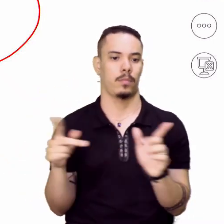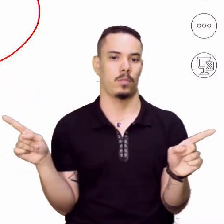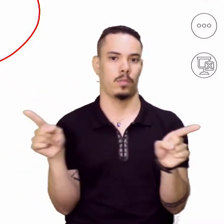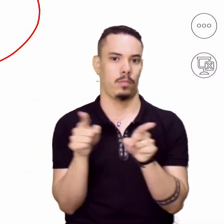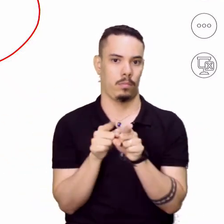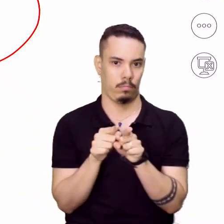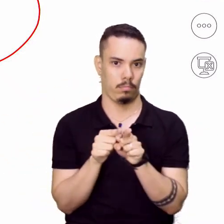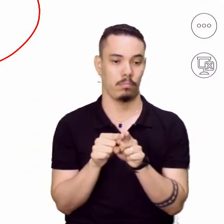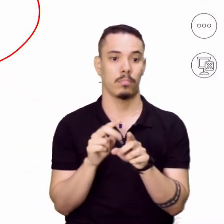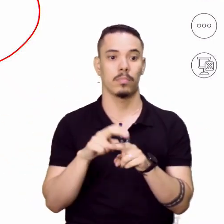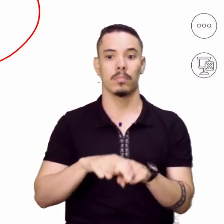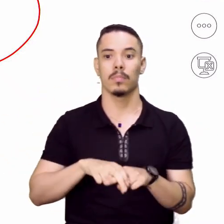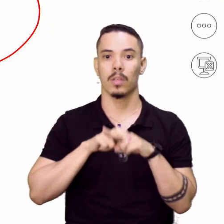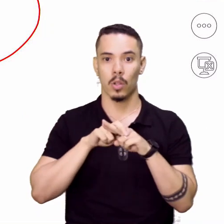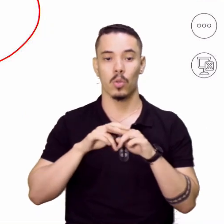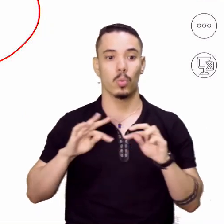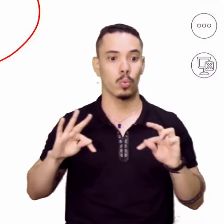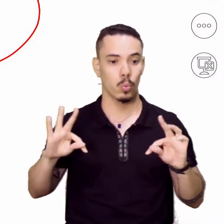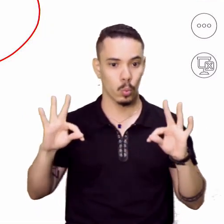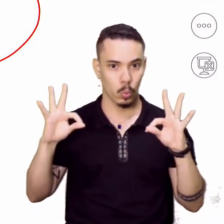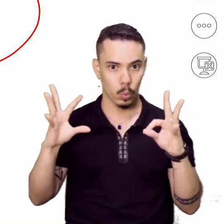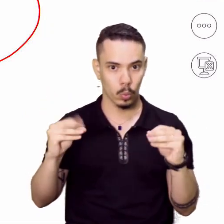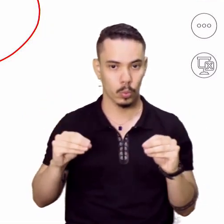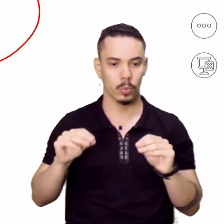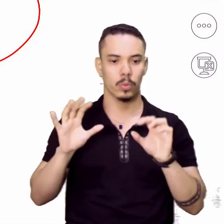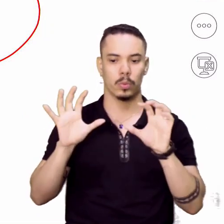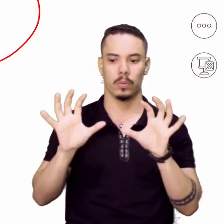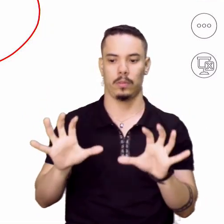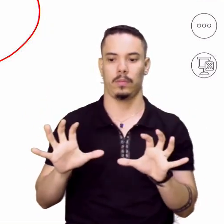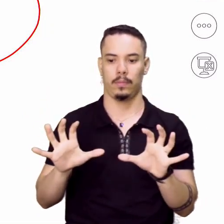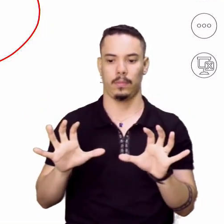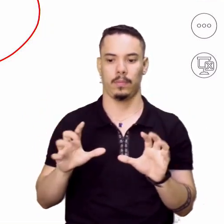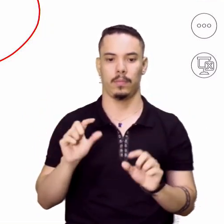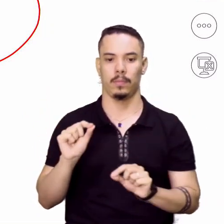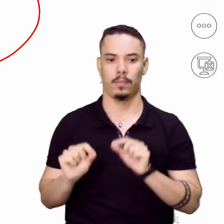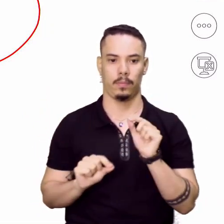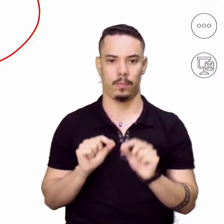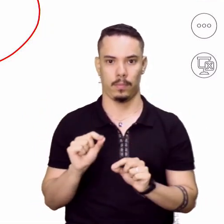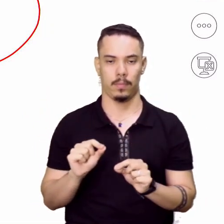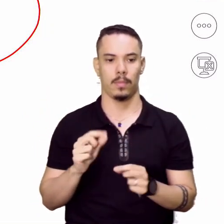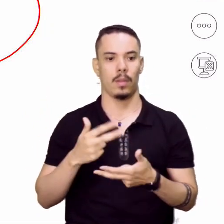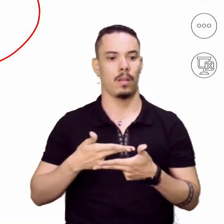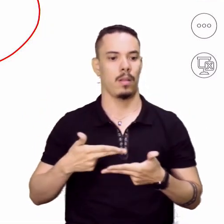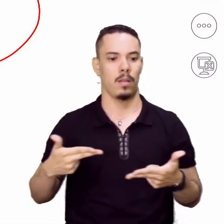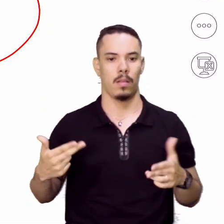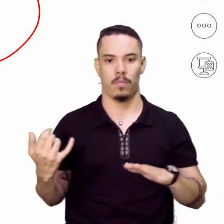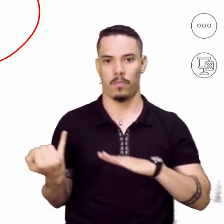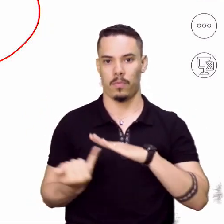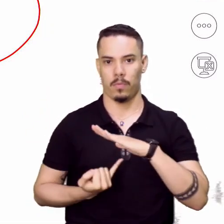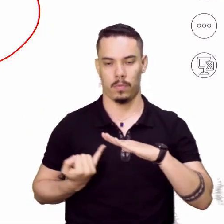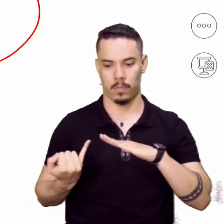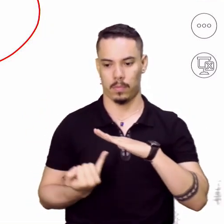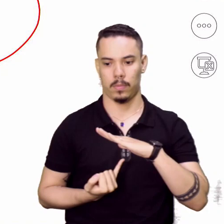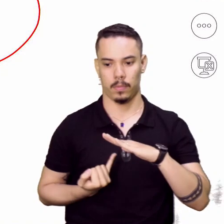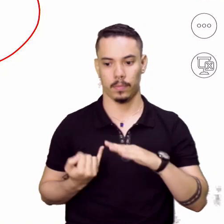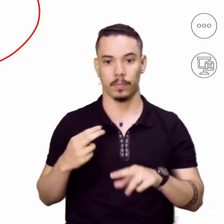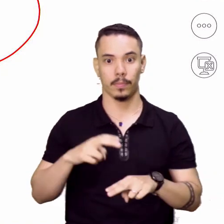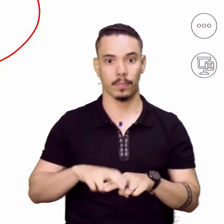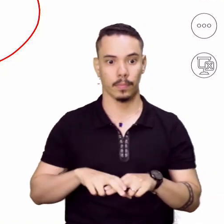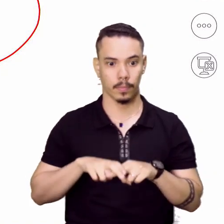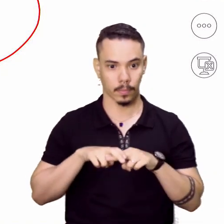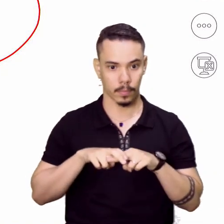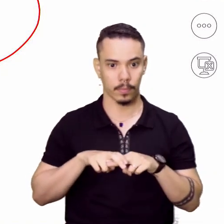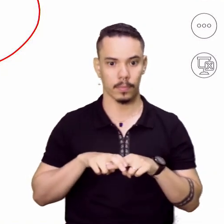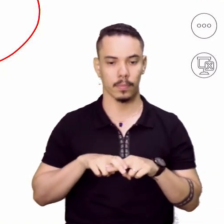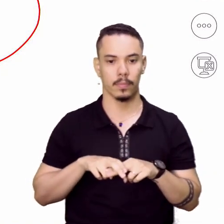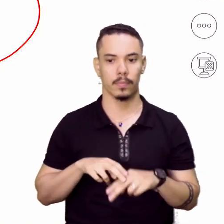ser contração tudo que é forma contraída é algo informal portanto